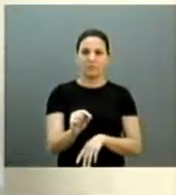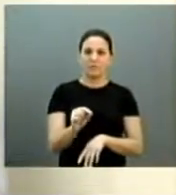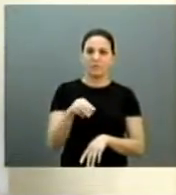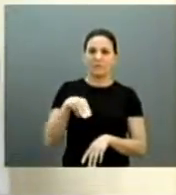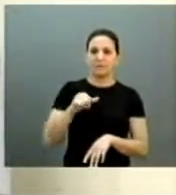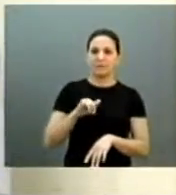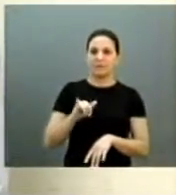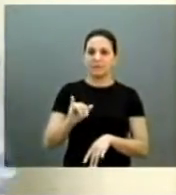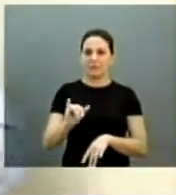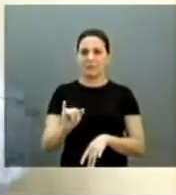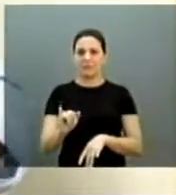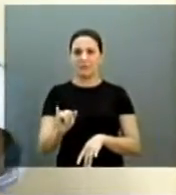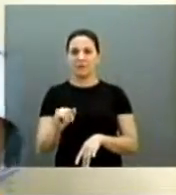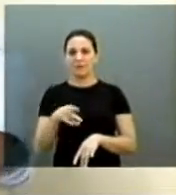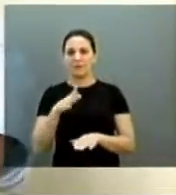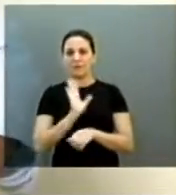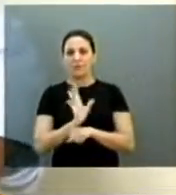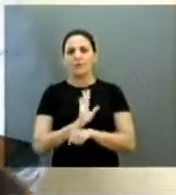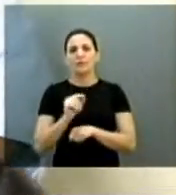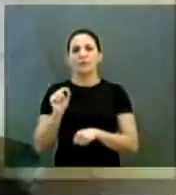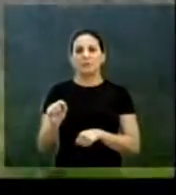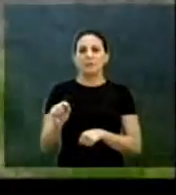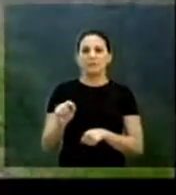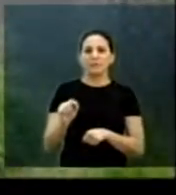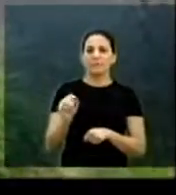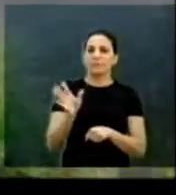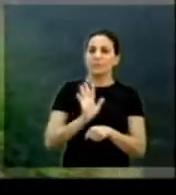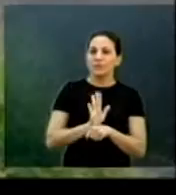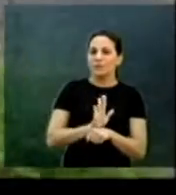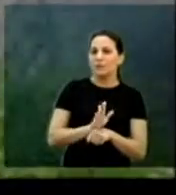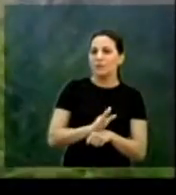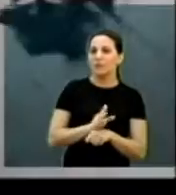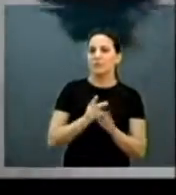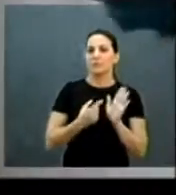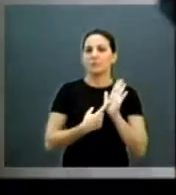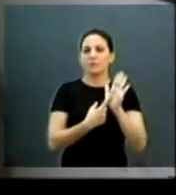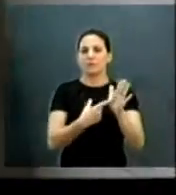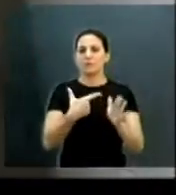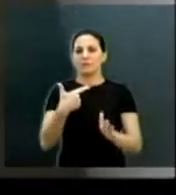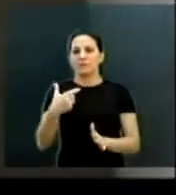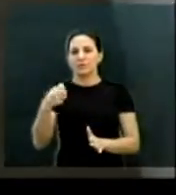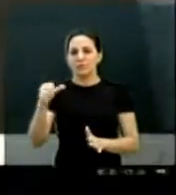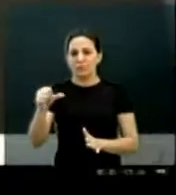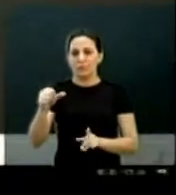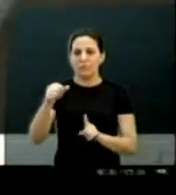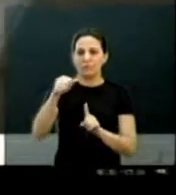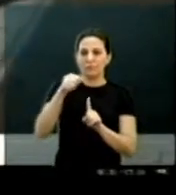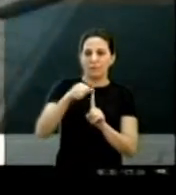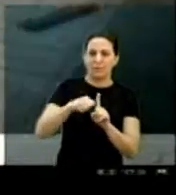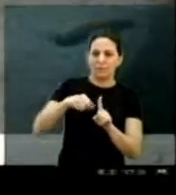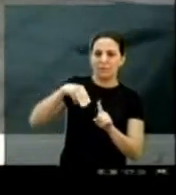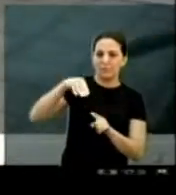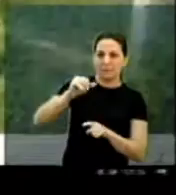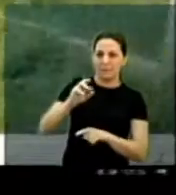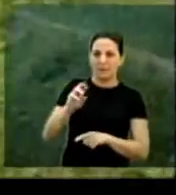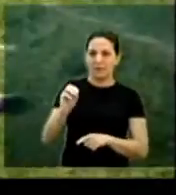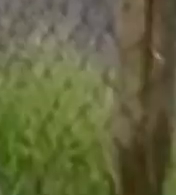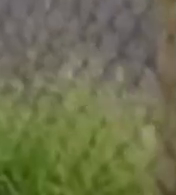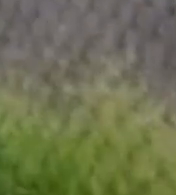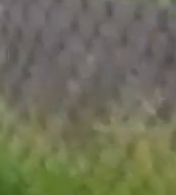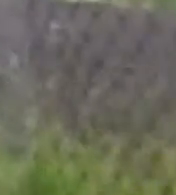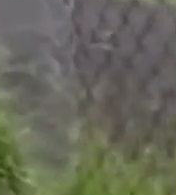um vídeo. Esse vídeo foi passado dia 29 de maio de 2012. Por